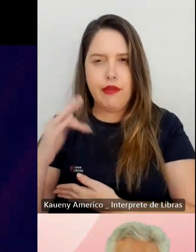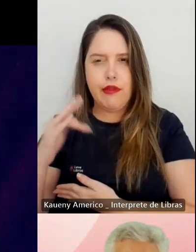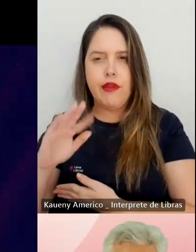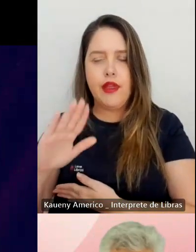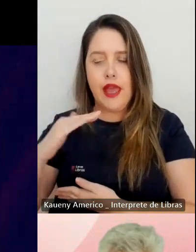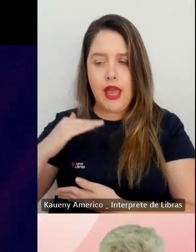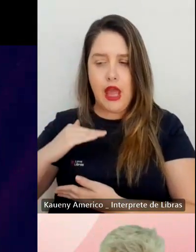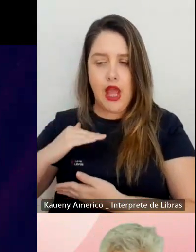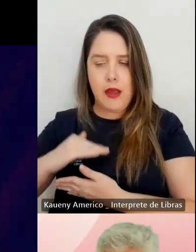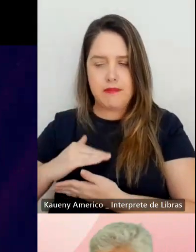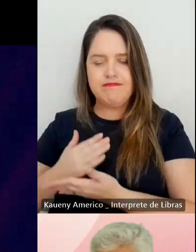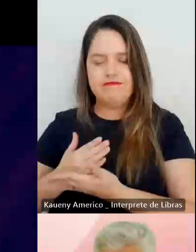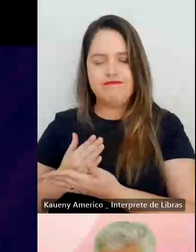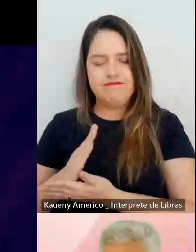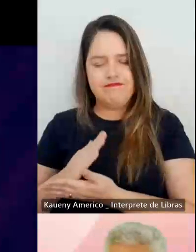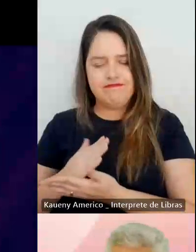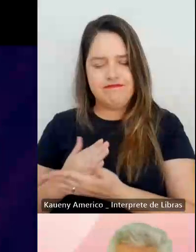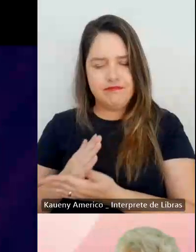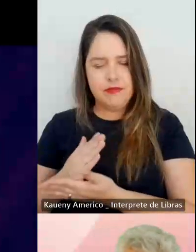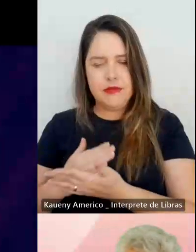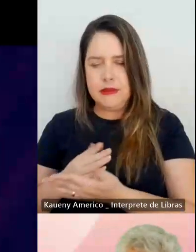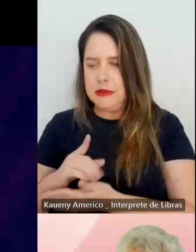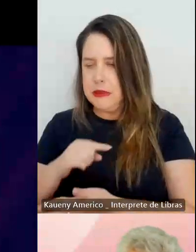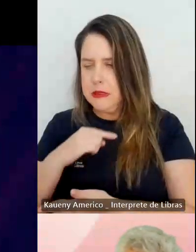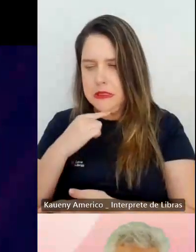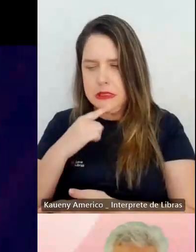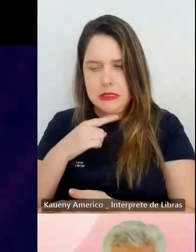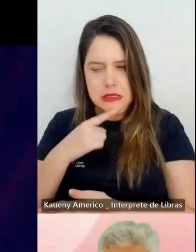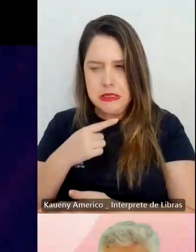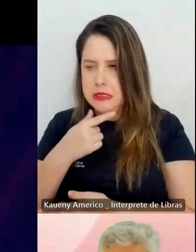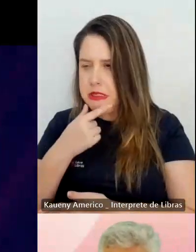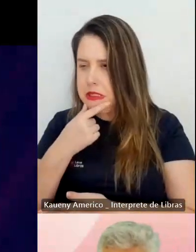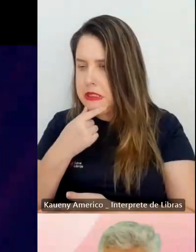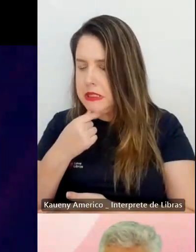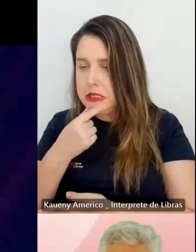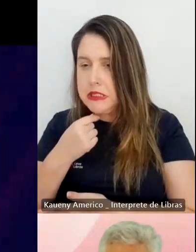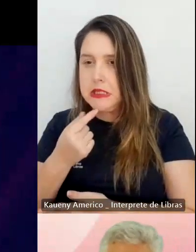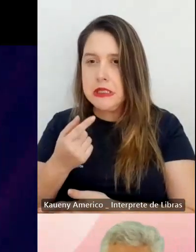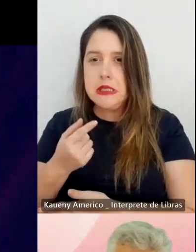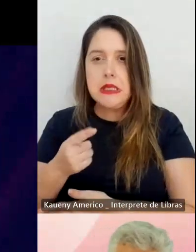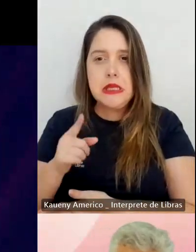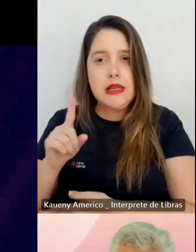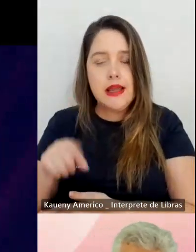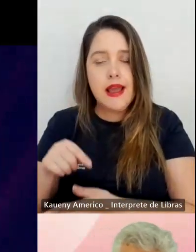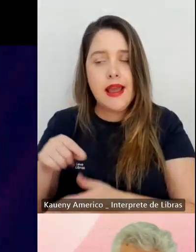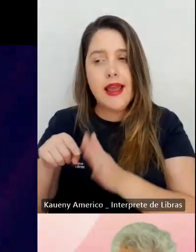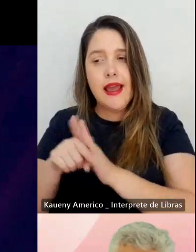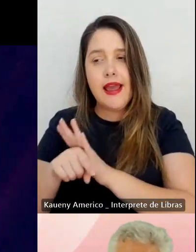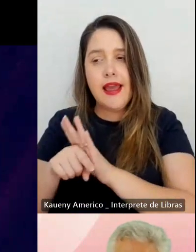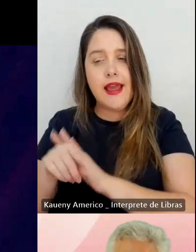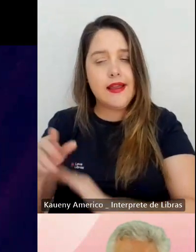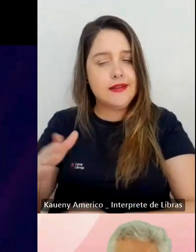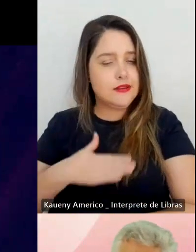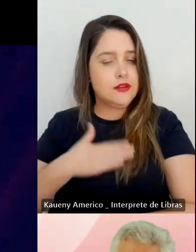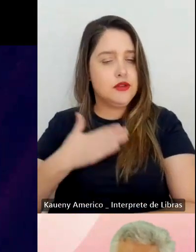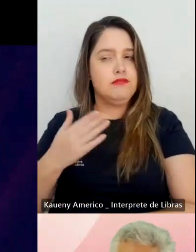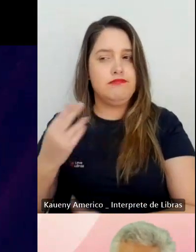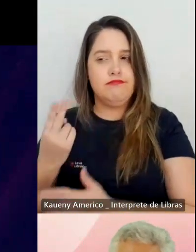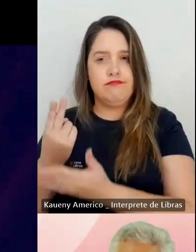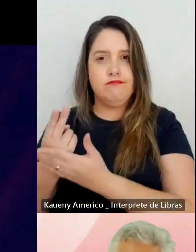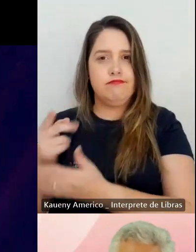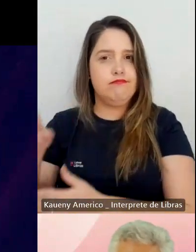desconforto suportável, né? Daí isso de um homem é uma coisa que a gente fala, mas realmente é um exame que a gente não pode assustar a paciente, vai